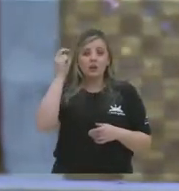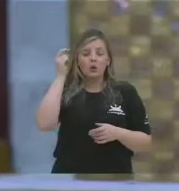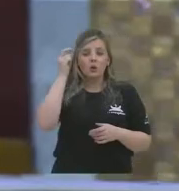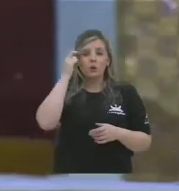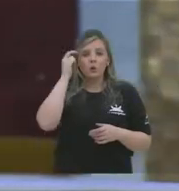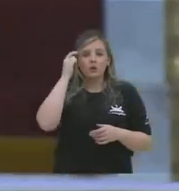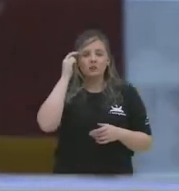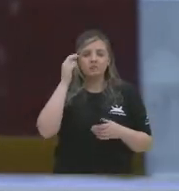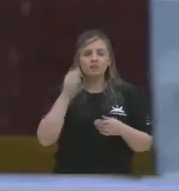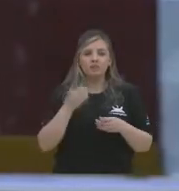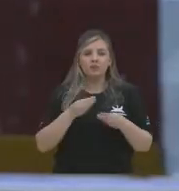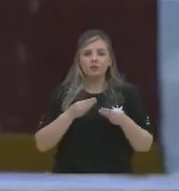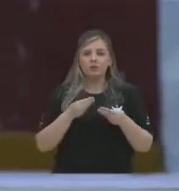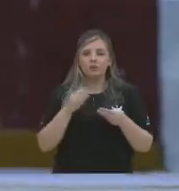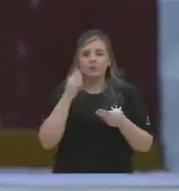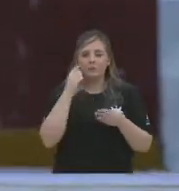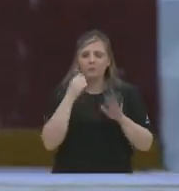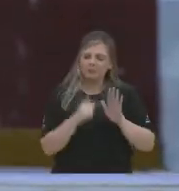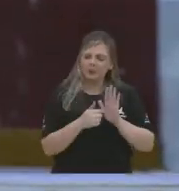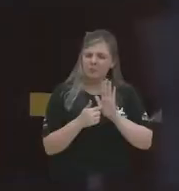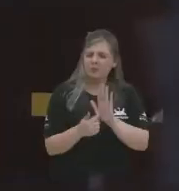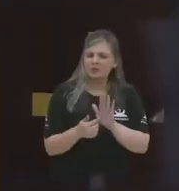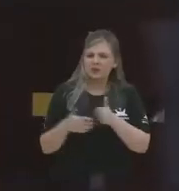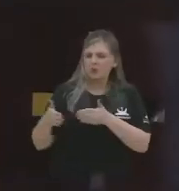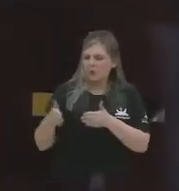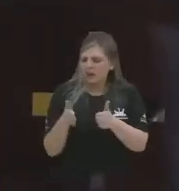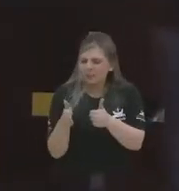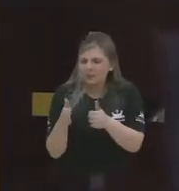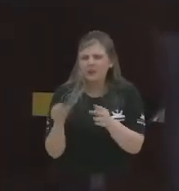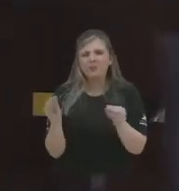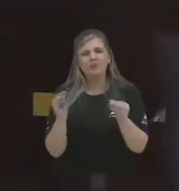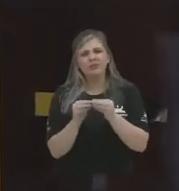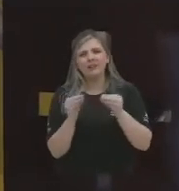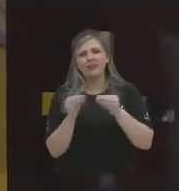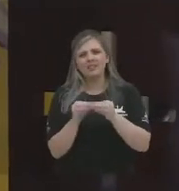pessoas para dizer: façam o caminho, não fiquem empacadas aí,